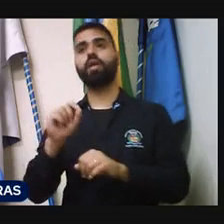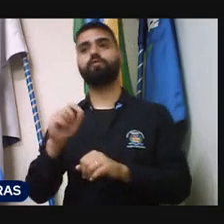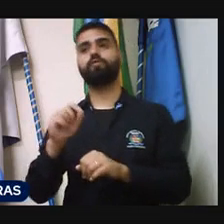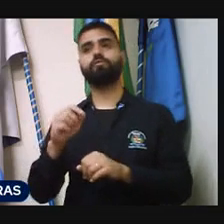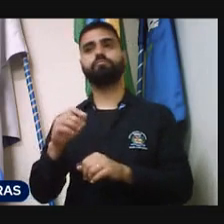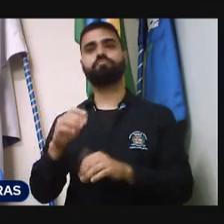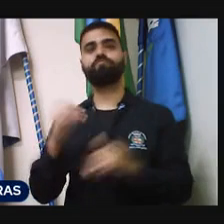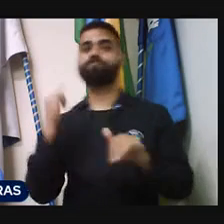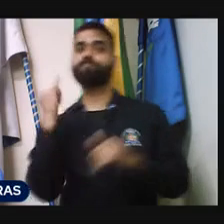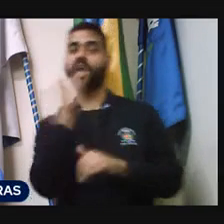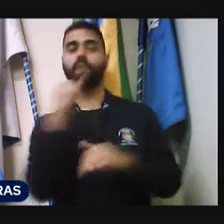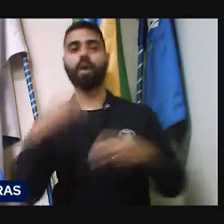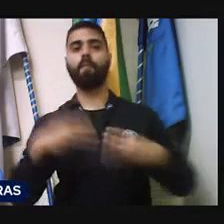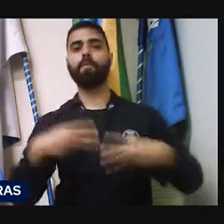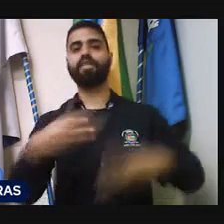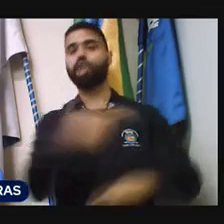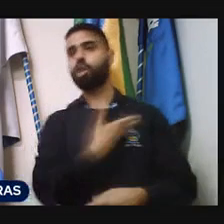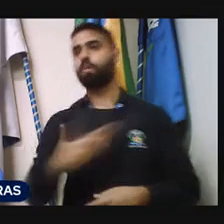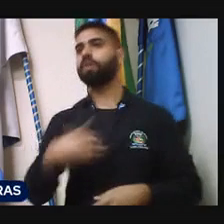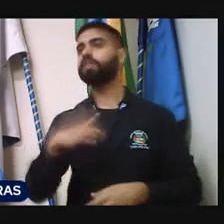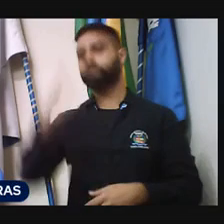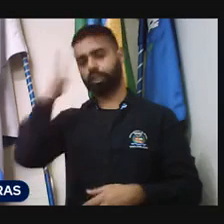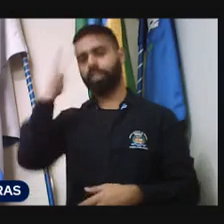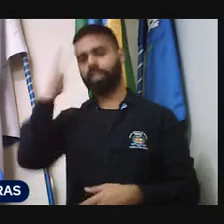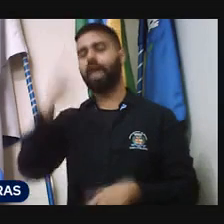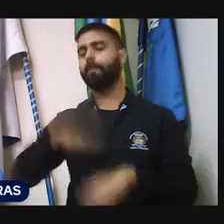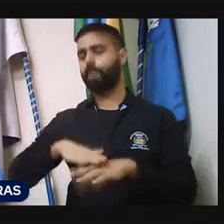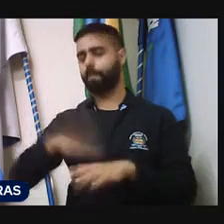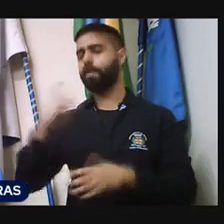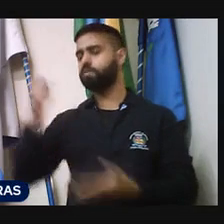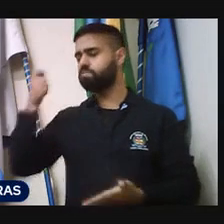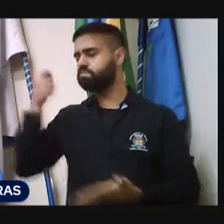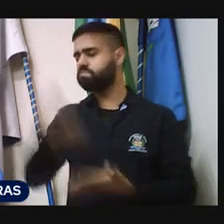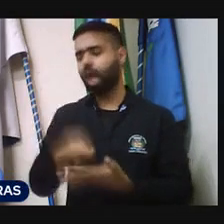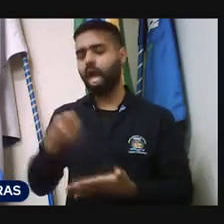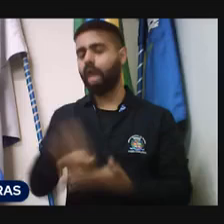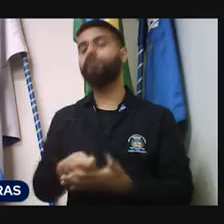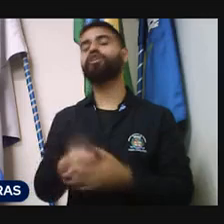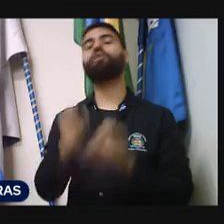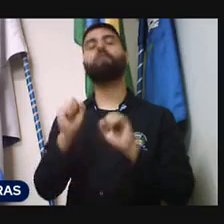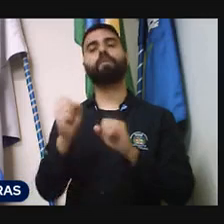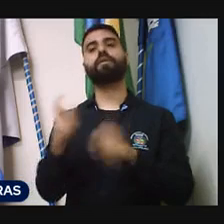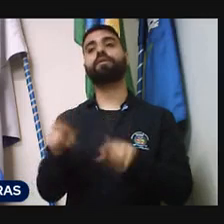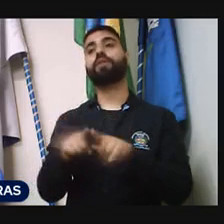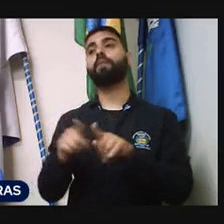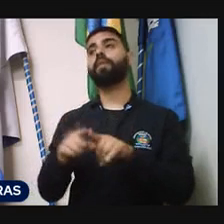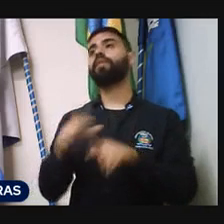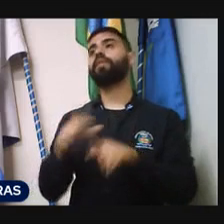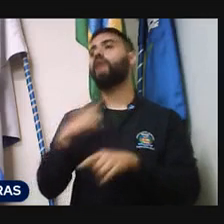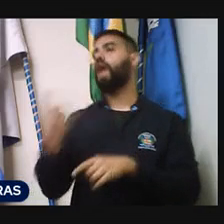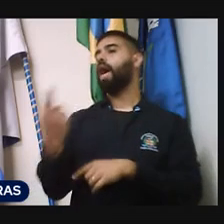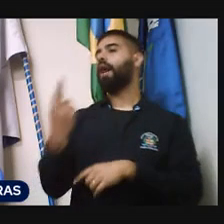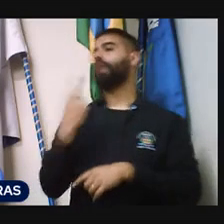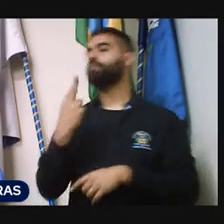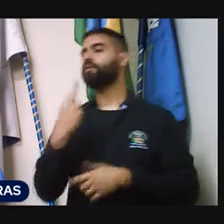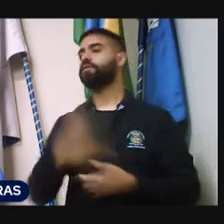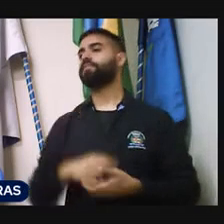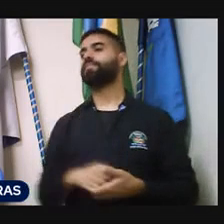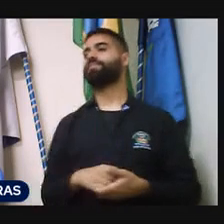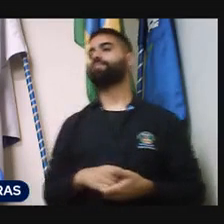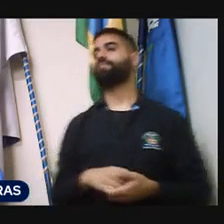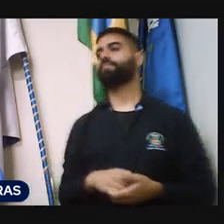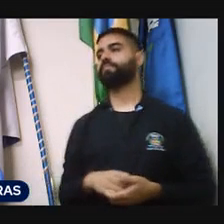Público que a gente sabe que tem uma mão mais pesada e vai poder dar o retorno que tão esperado aí para